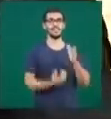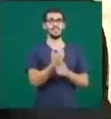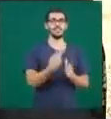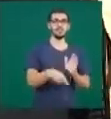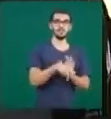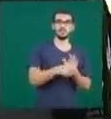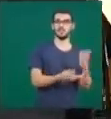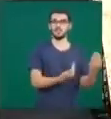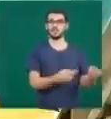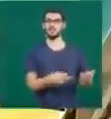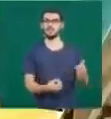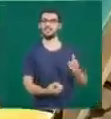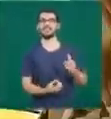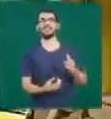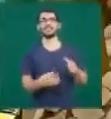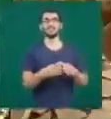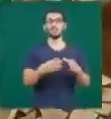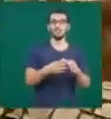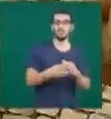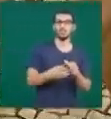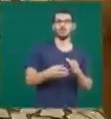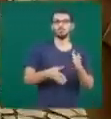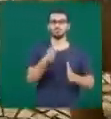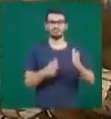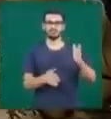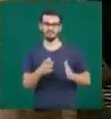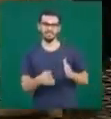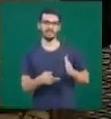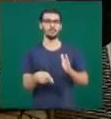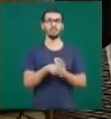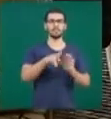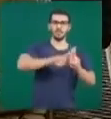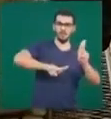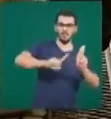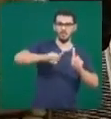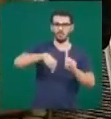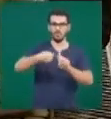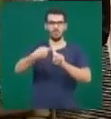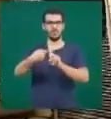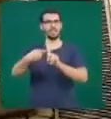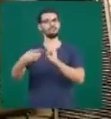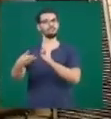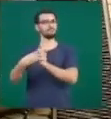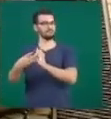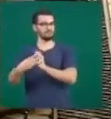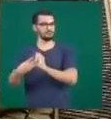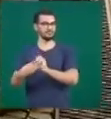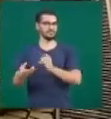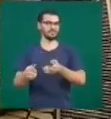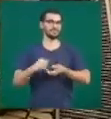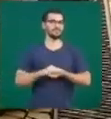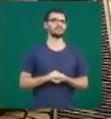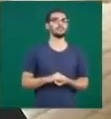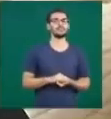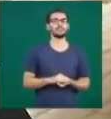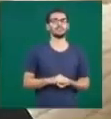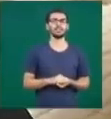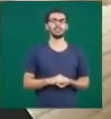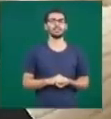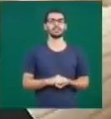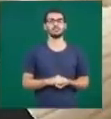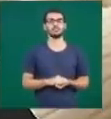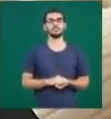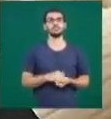Instituto Federal de Educação, Ciência e Tecnologia do Triângulo Mineiro e também da Universidade Federal de Uberlândia. Tudo começou